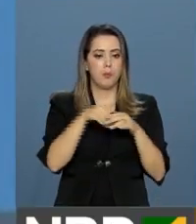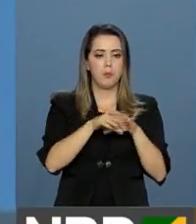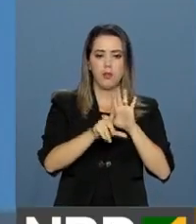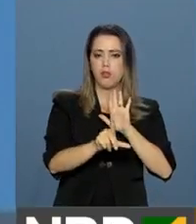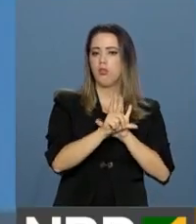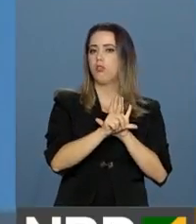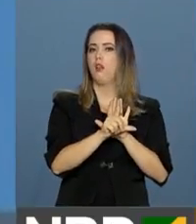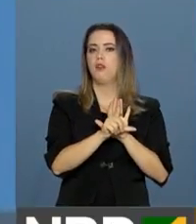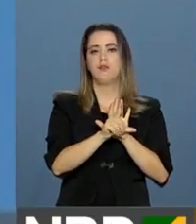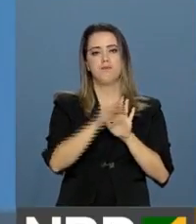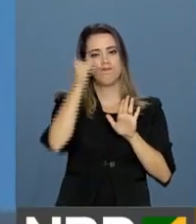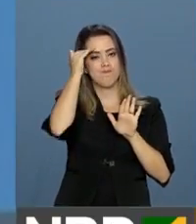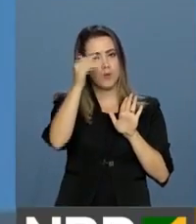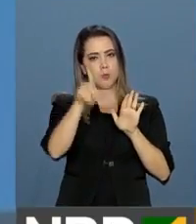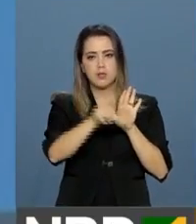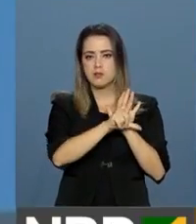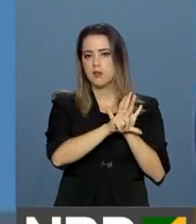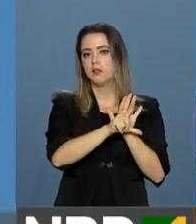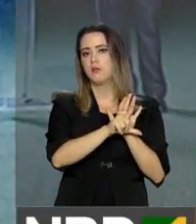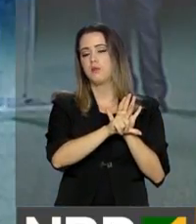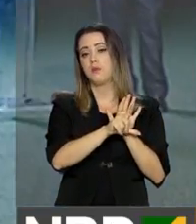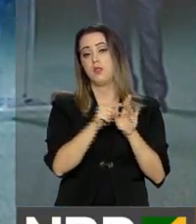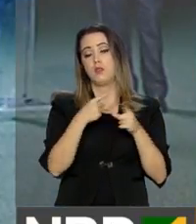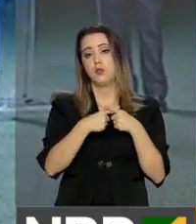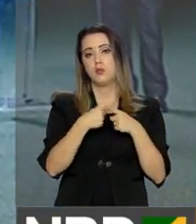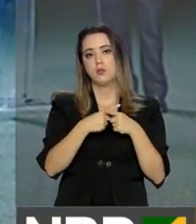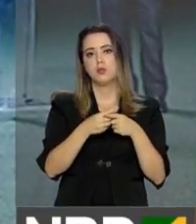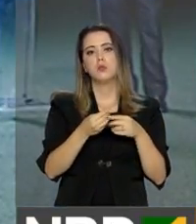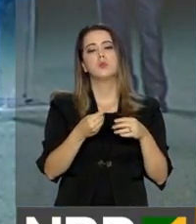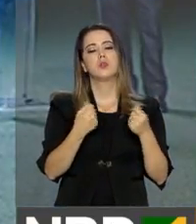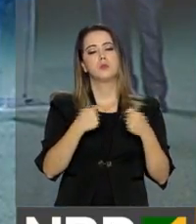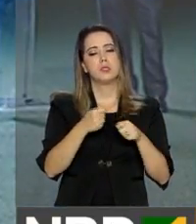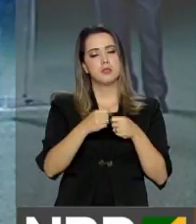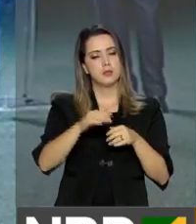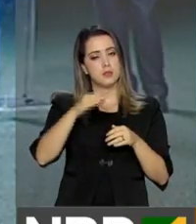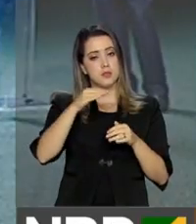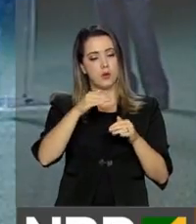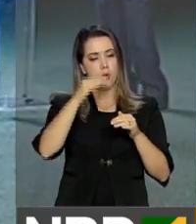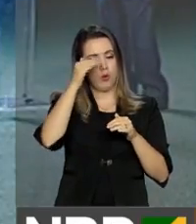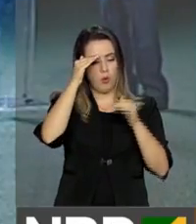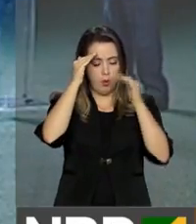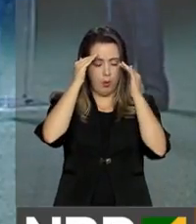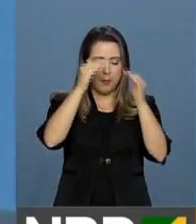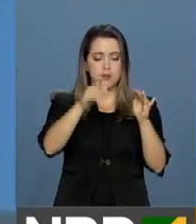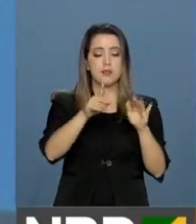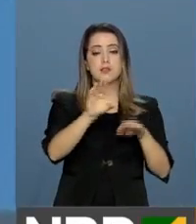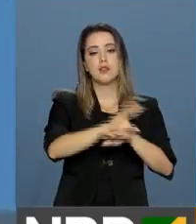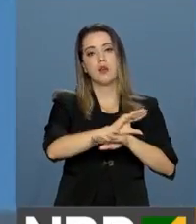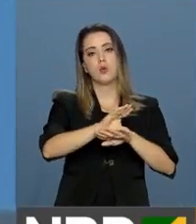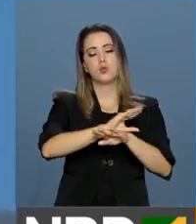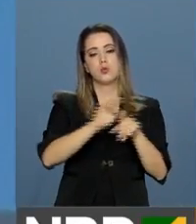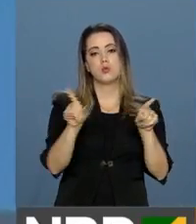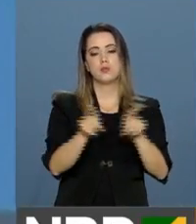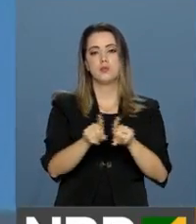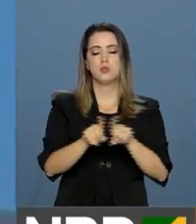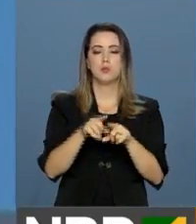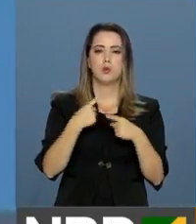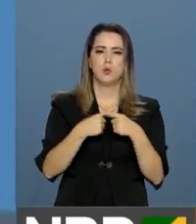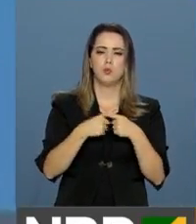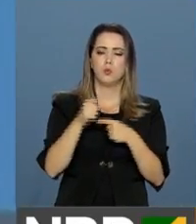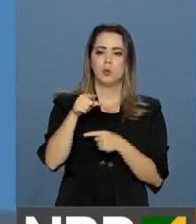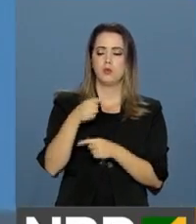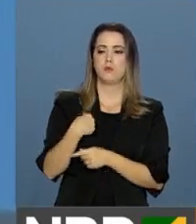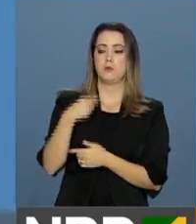até mais do que isso talvez pela idéia da constitucionalidade ou seja quando há um parecer da